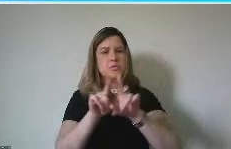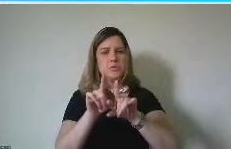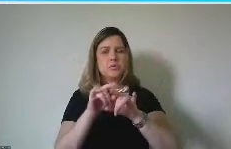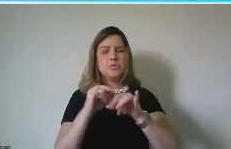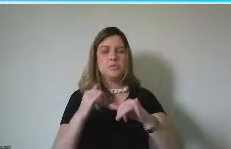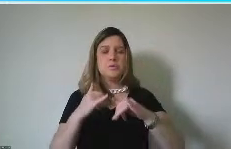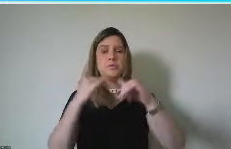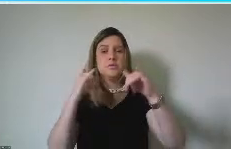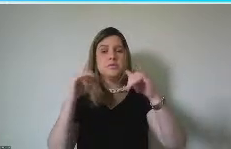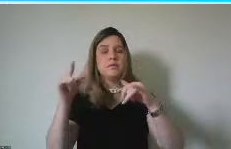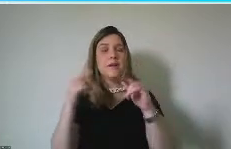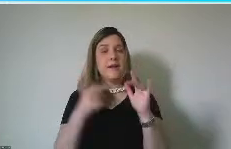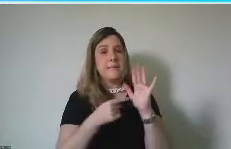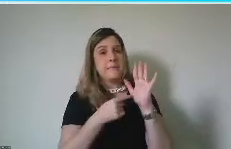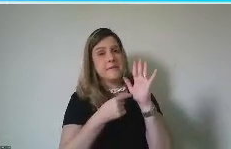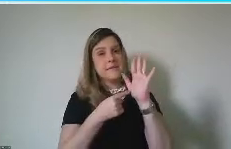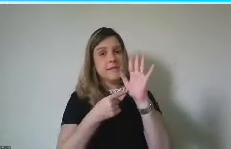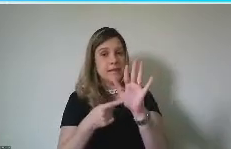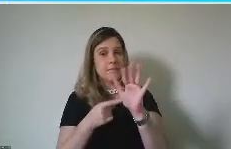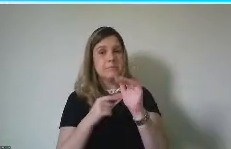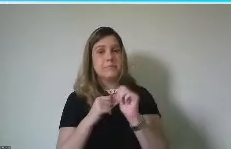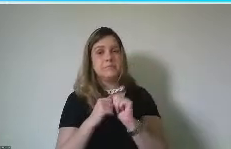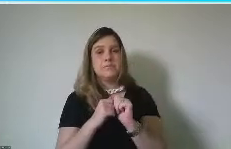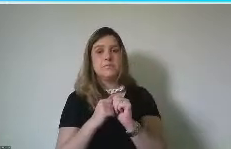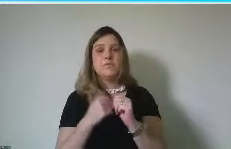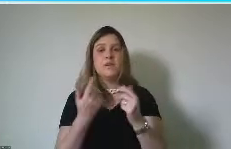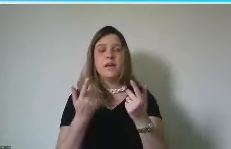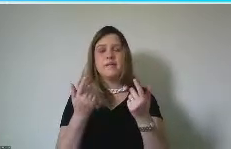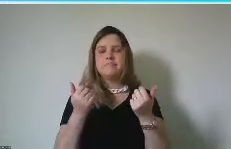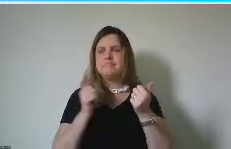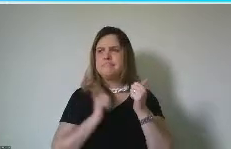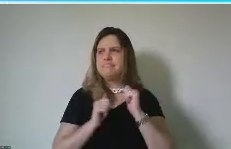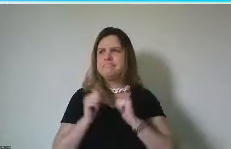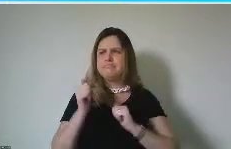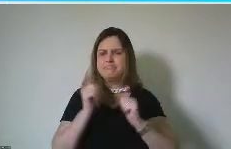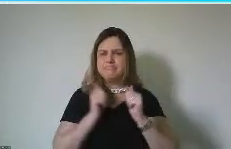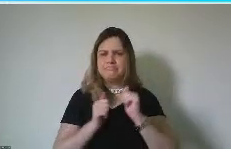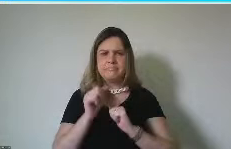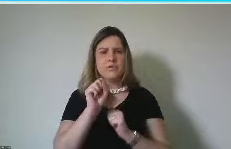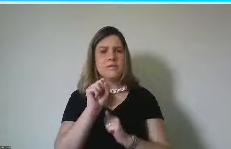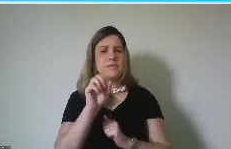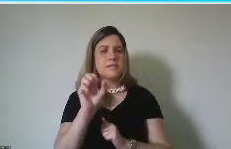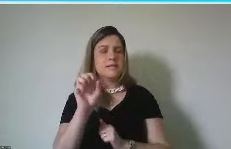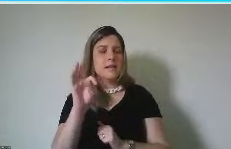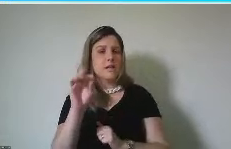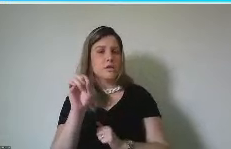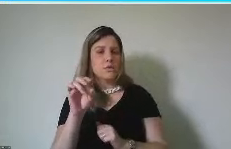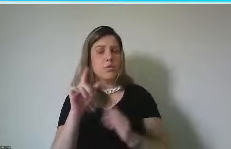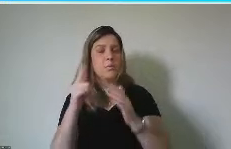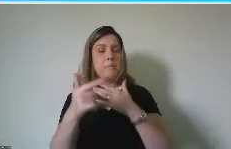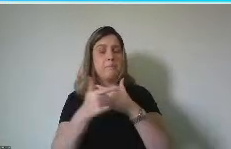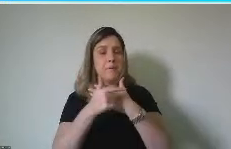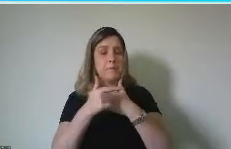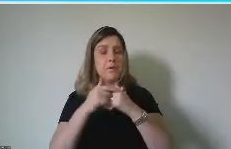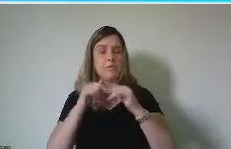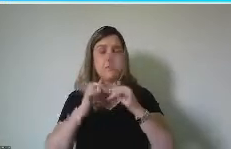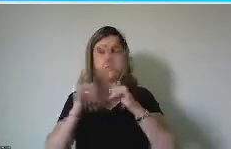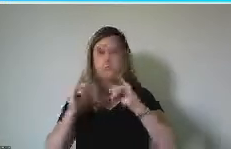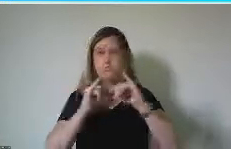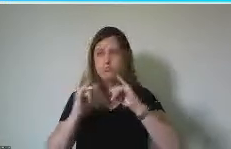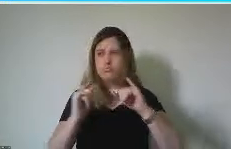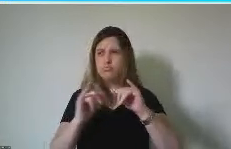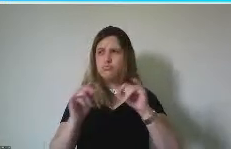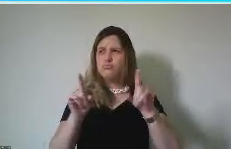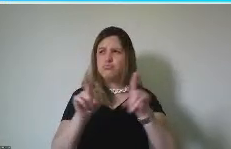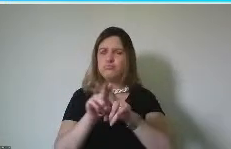ele vai nos apresentar aqui as perspectivas do setor e o papel da transmissão na alavanca para impulsionar a transição